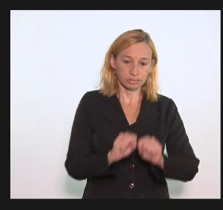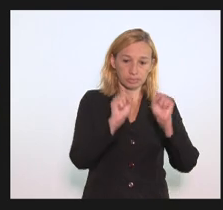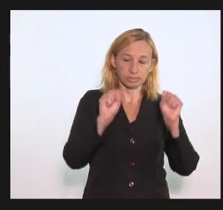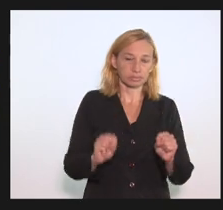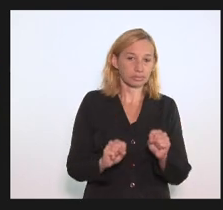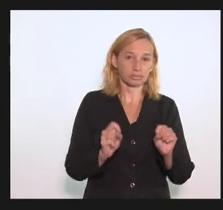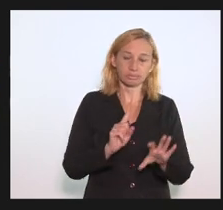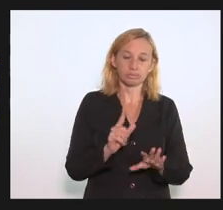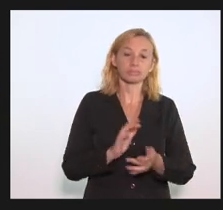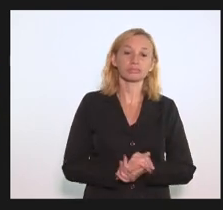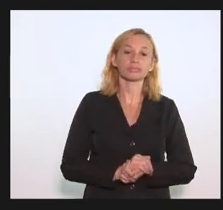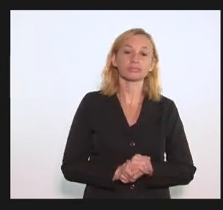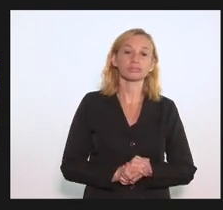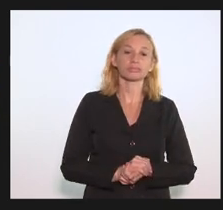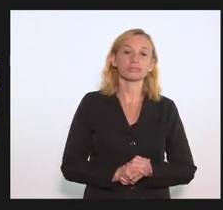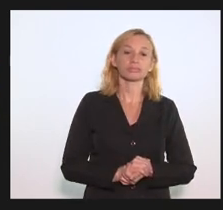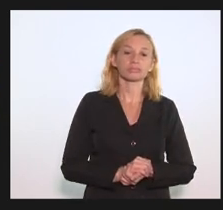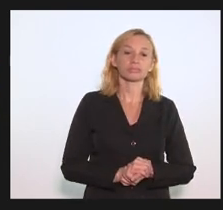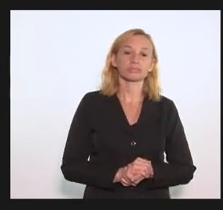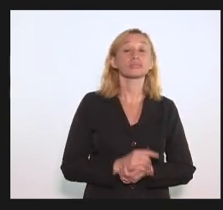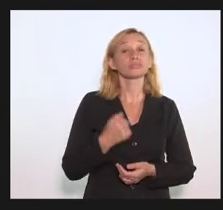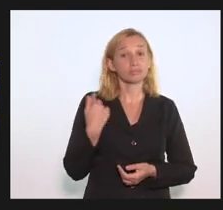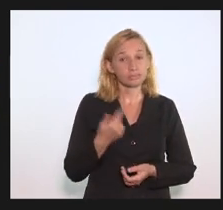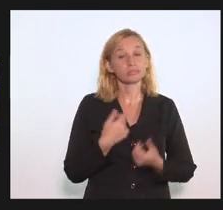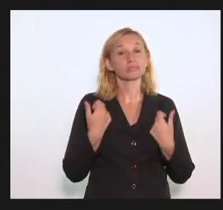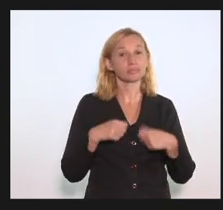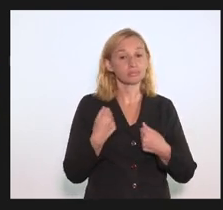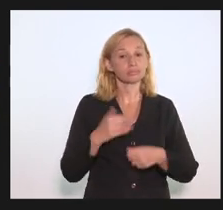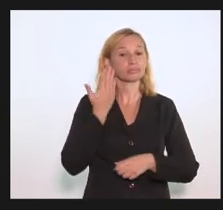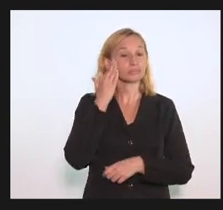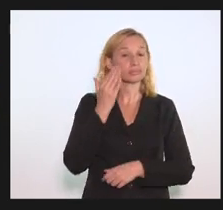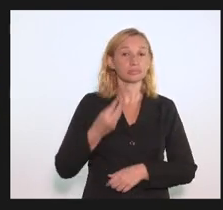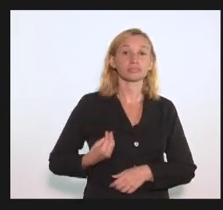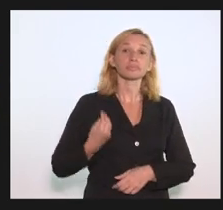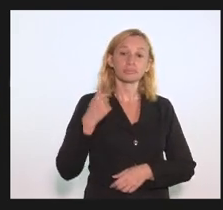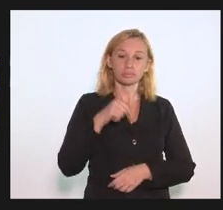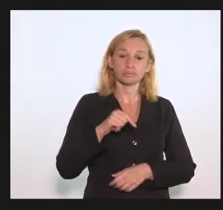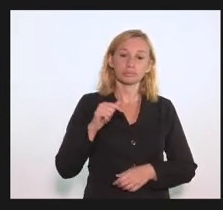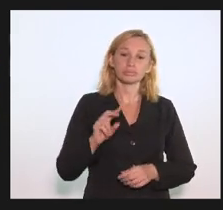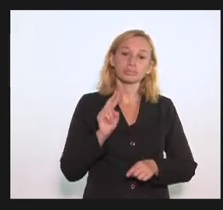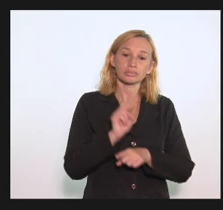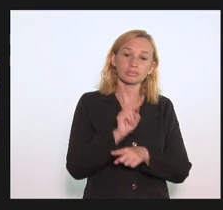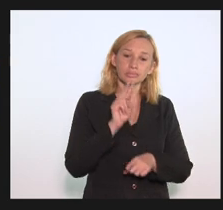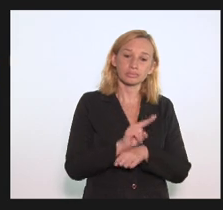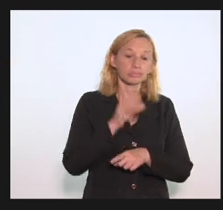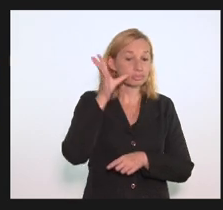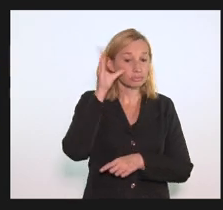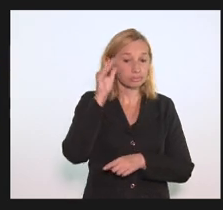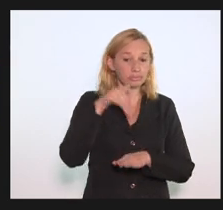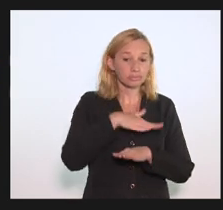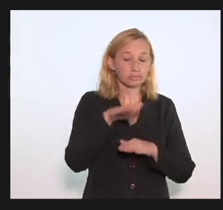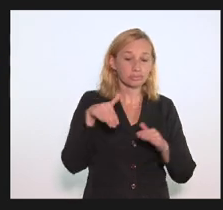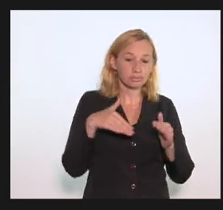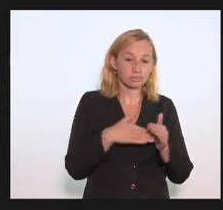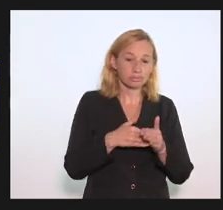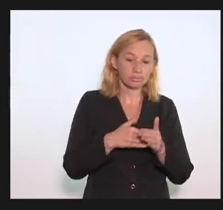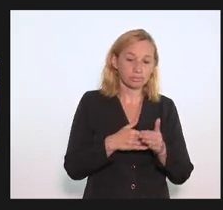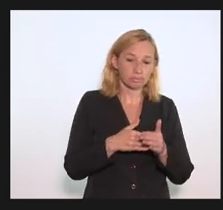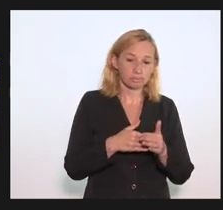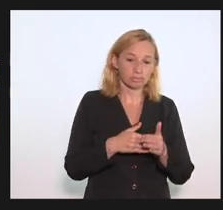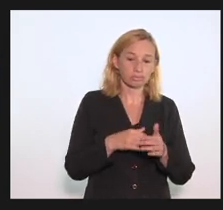ponto, e nós precisamos entender que estamos aqui defendendo os interesses dos